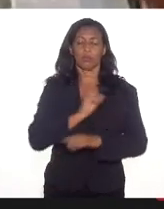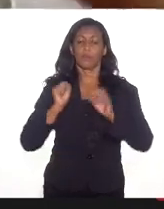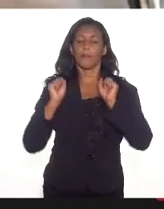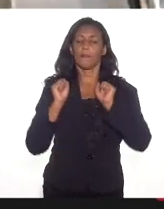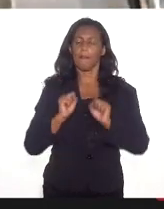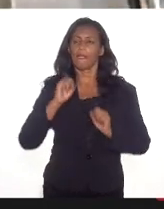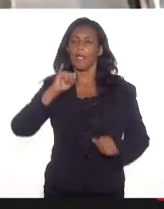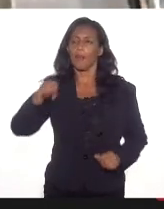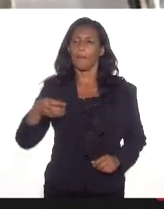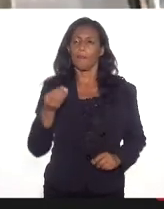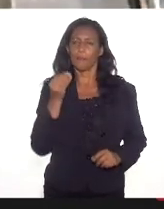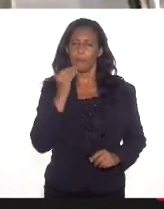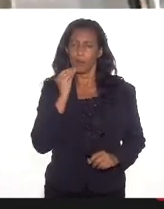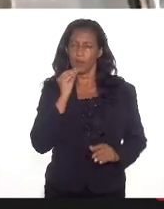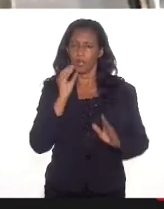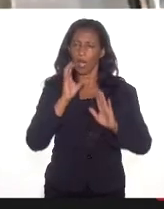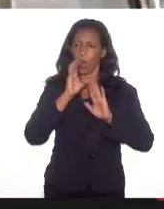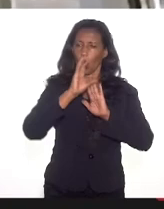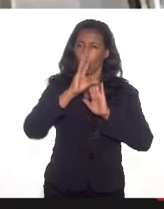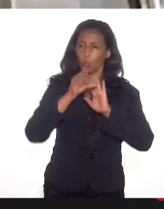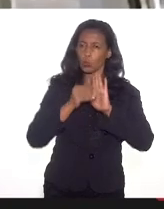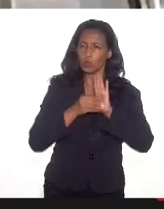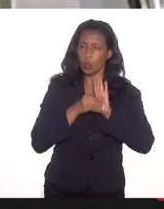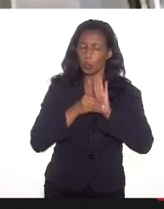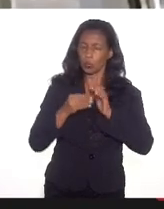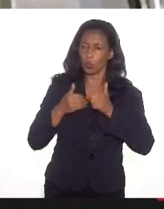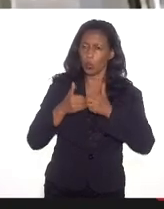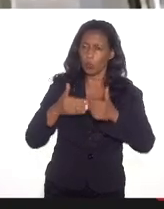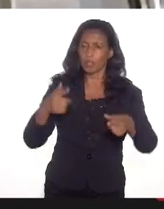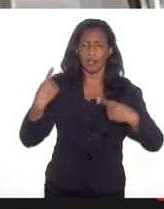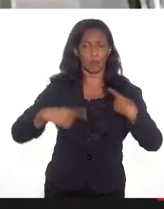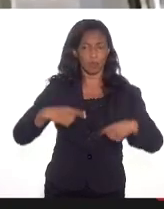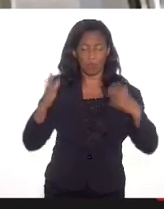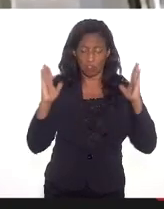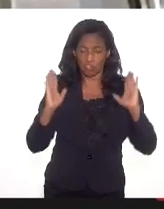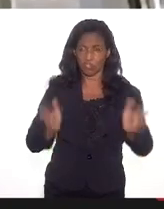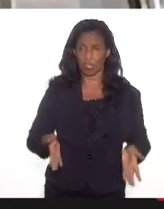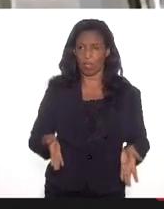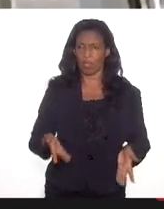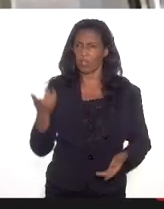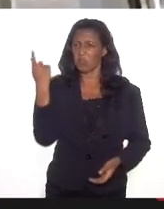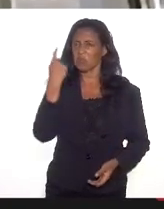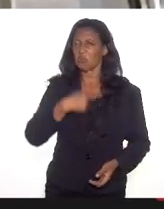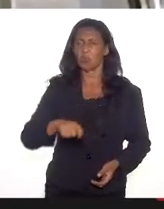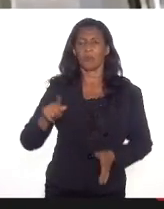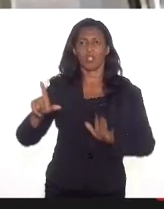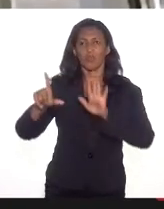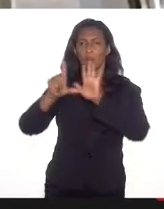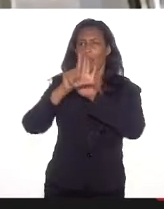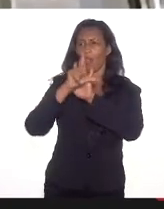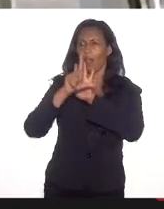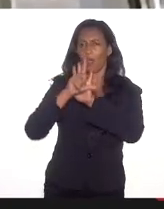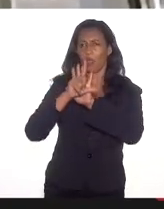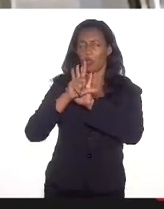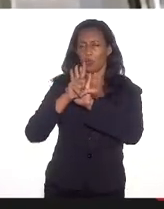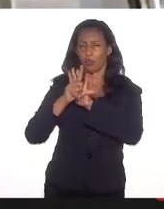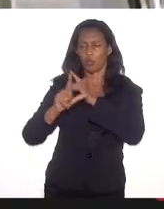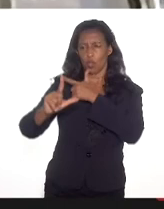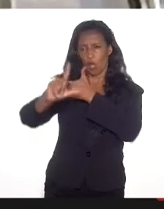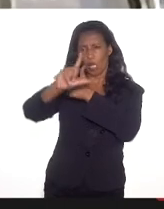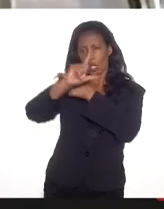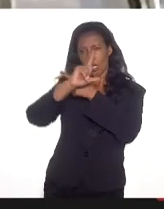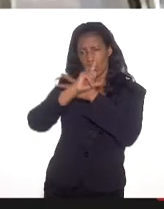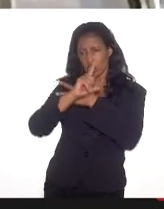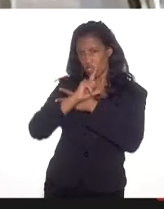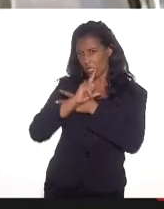aproveitar esses conteúdos e iniciar essa política desde já ela não precisa vir de uma legislação nacional afinal